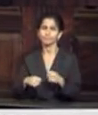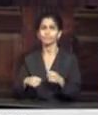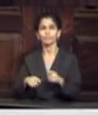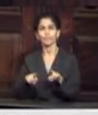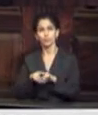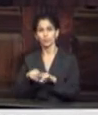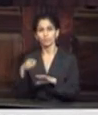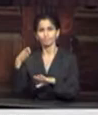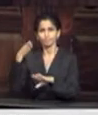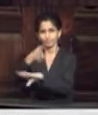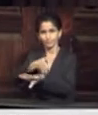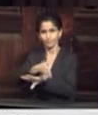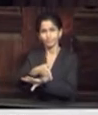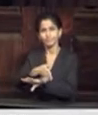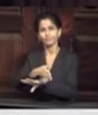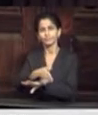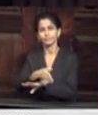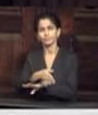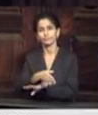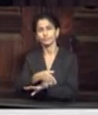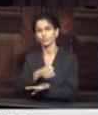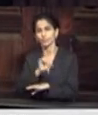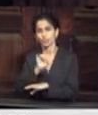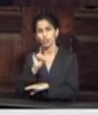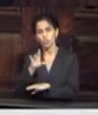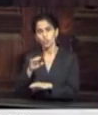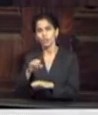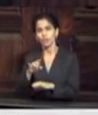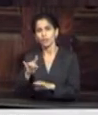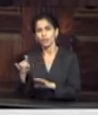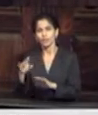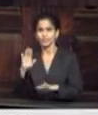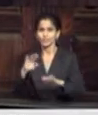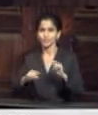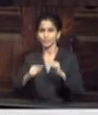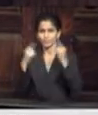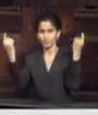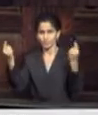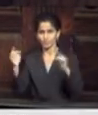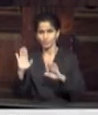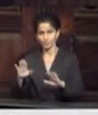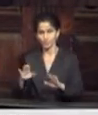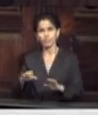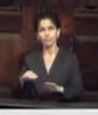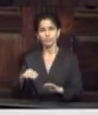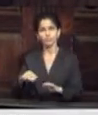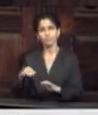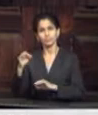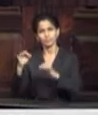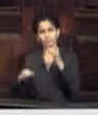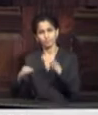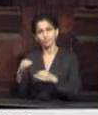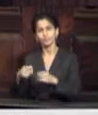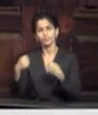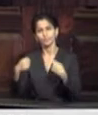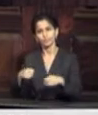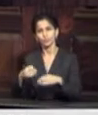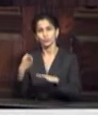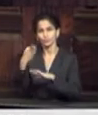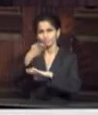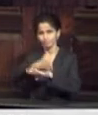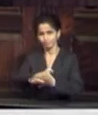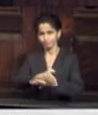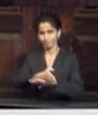intervir, ainda que disputemos essa decisão no plano jurídico, mas a necessidade de